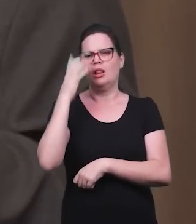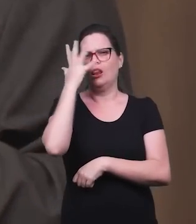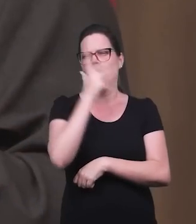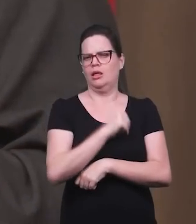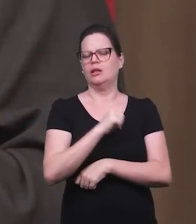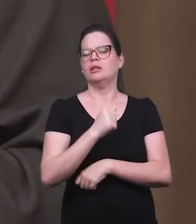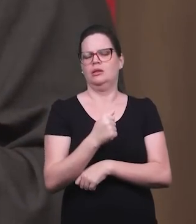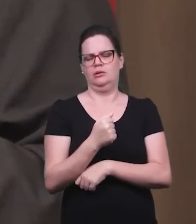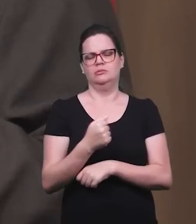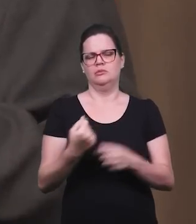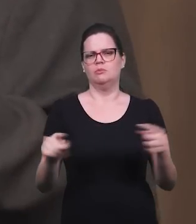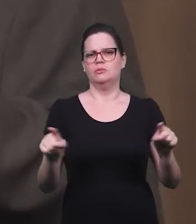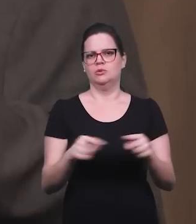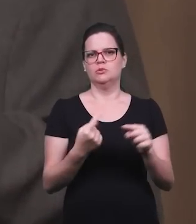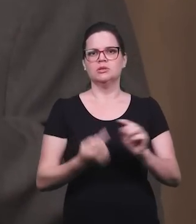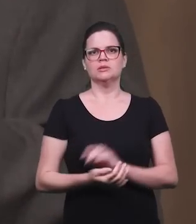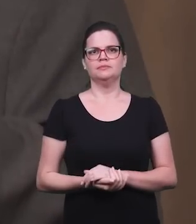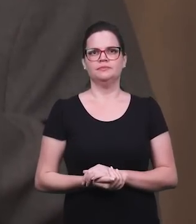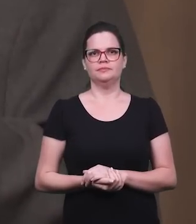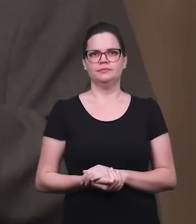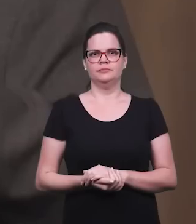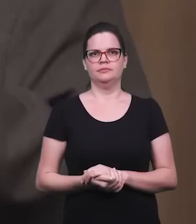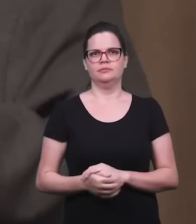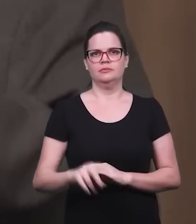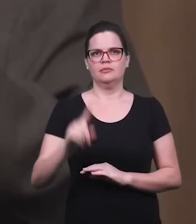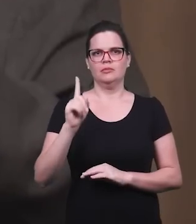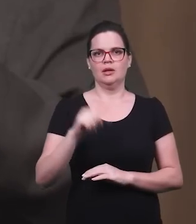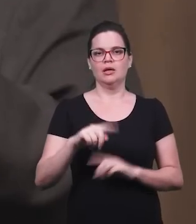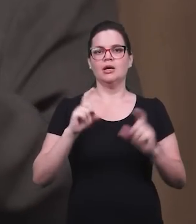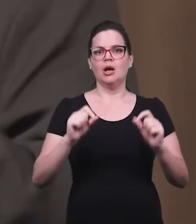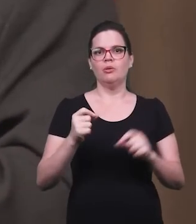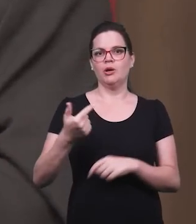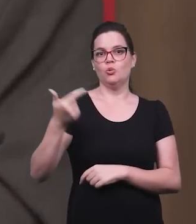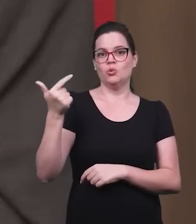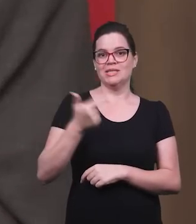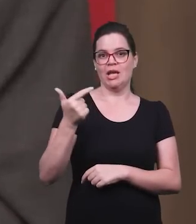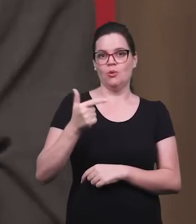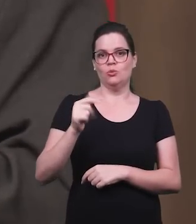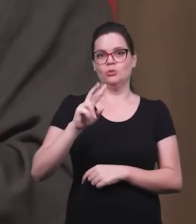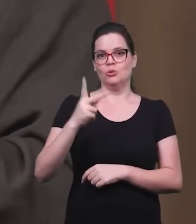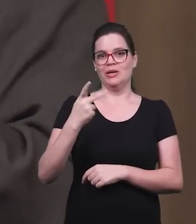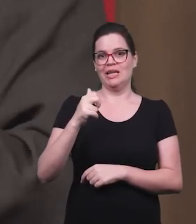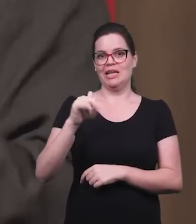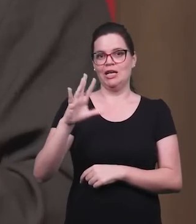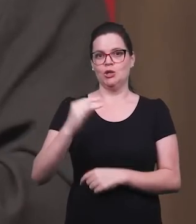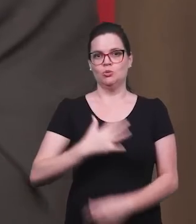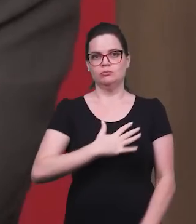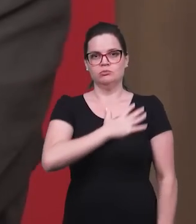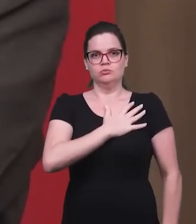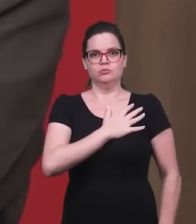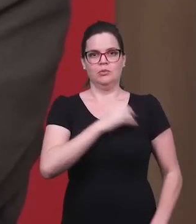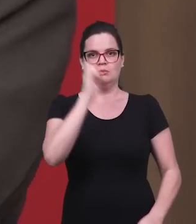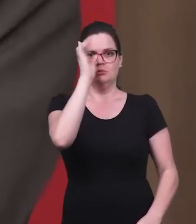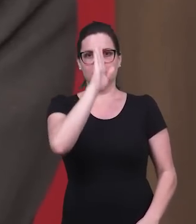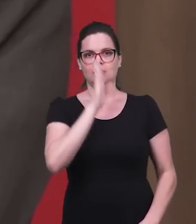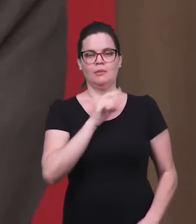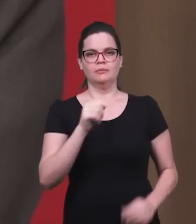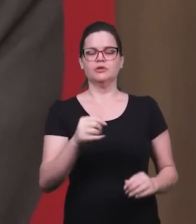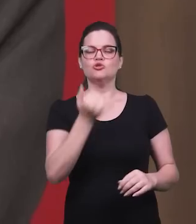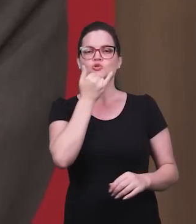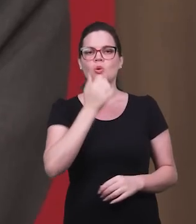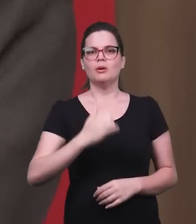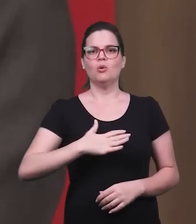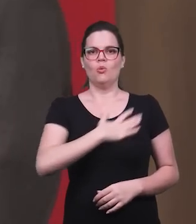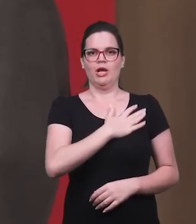bonita e que passou a ser considerado o segundo hino nacional de Israel, que fala do amor por